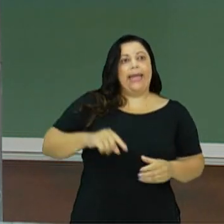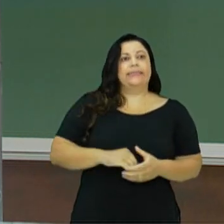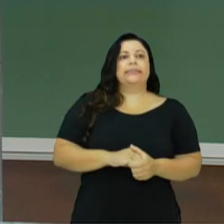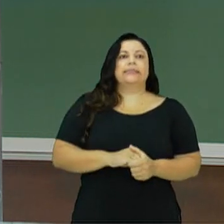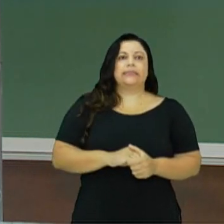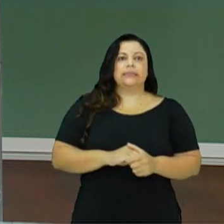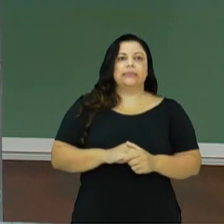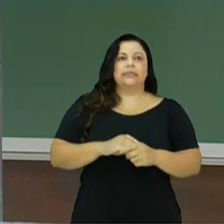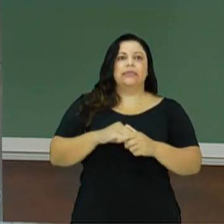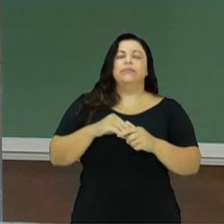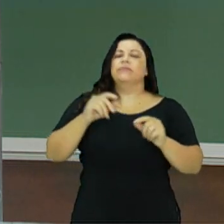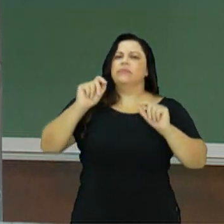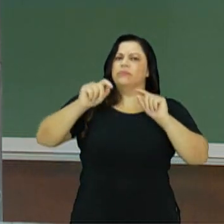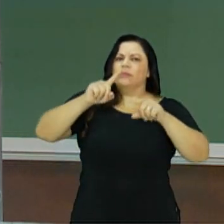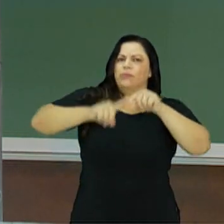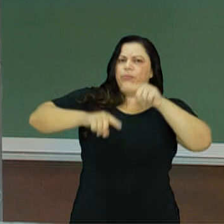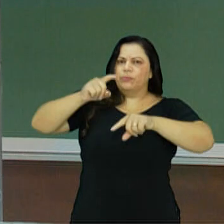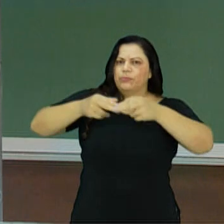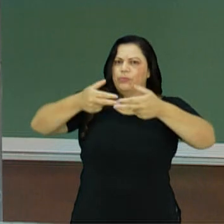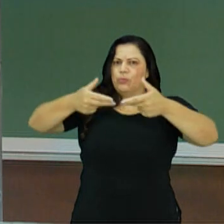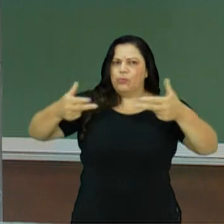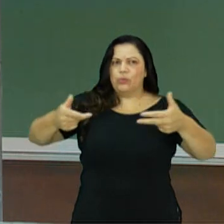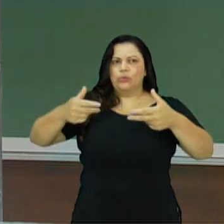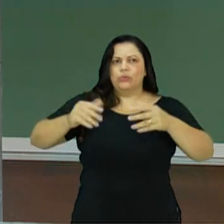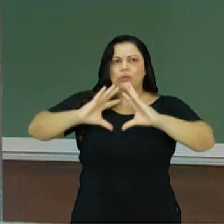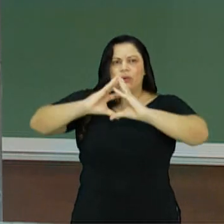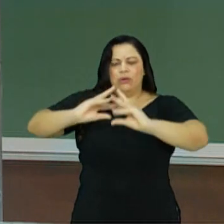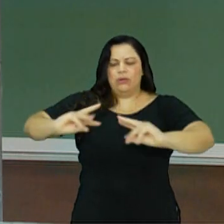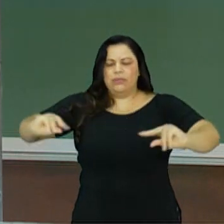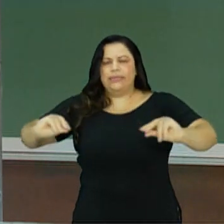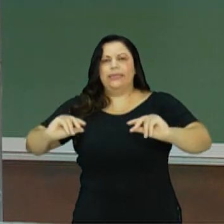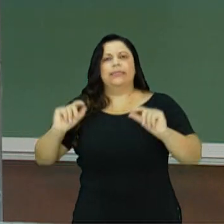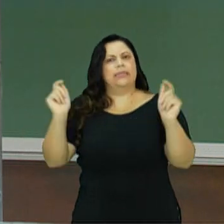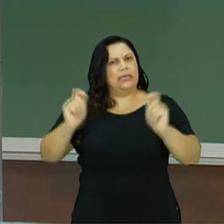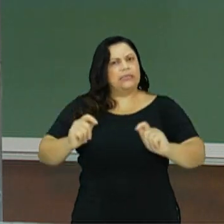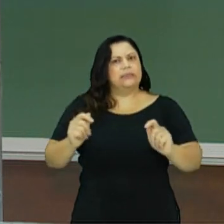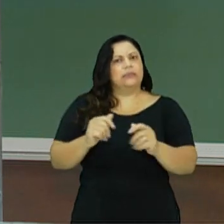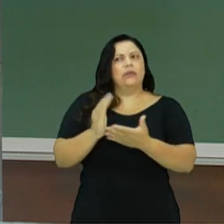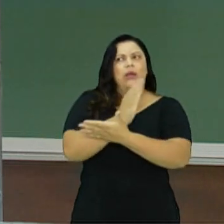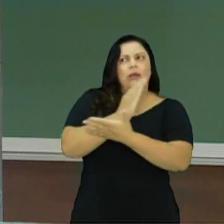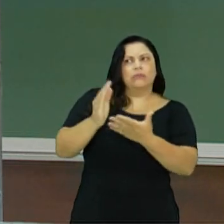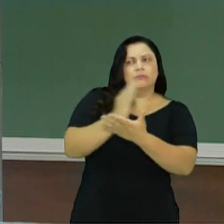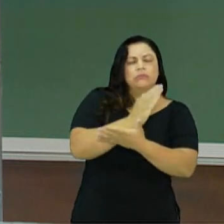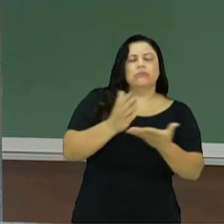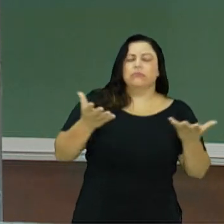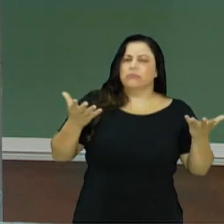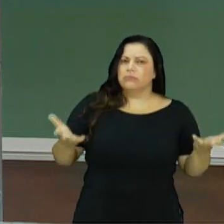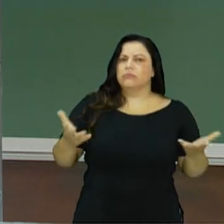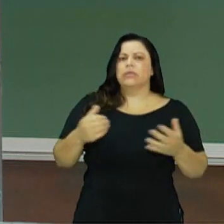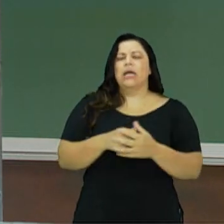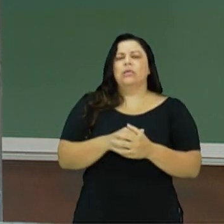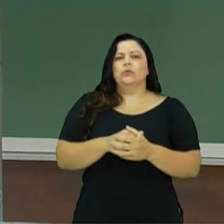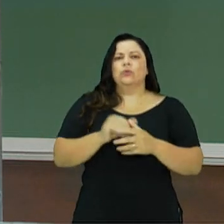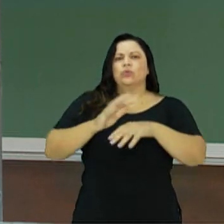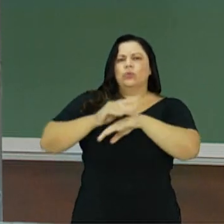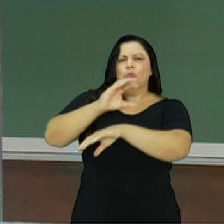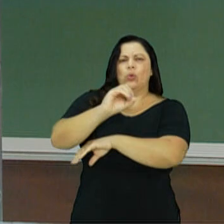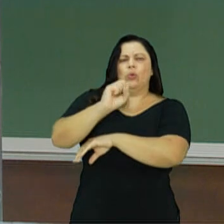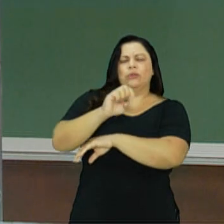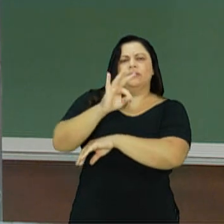Osteoblastos, produção, osteoclastos, degradação daquela matriz óssea. Tanto é que em alguns casos de osteoporose, né,